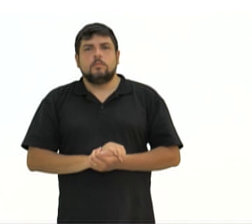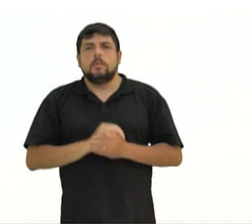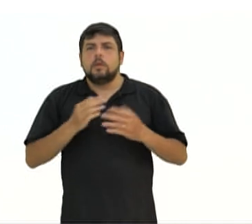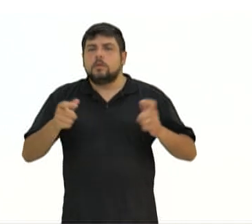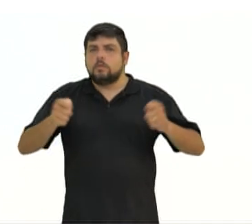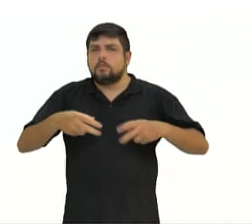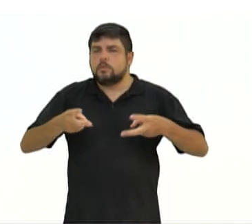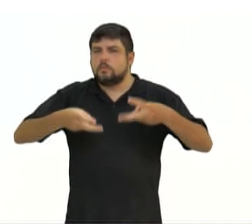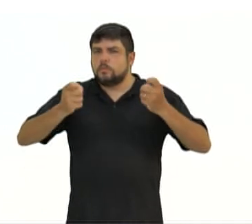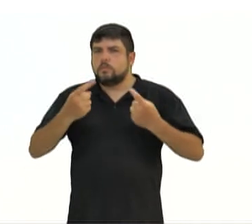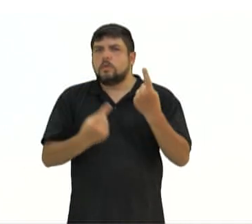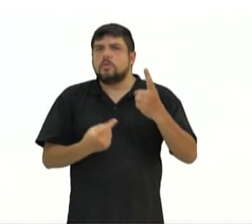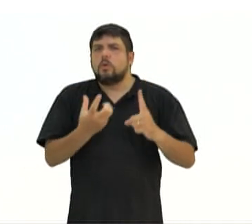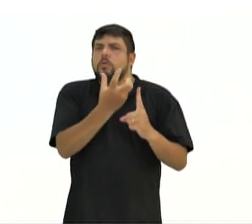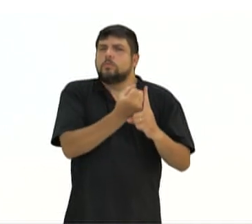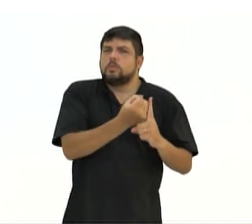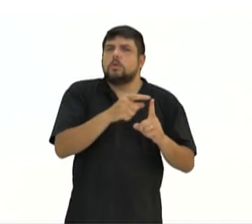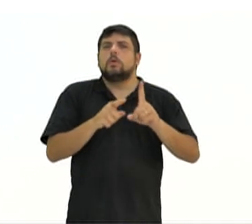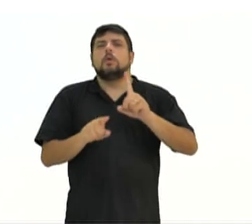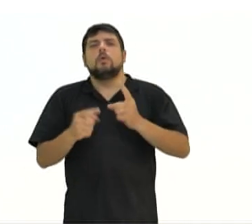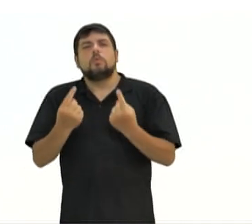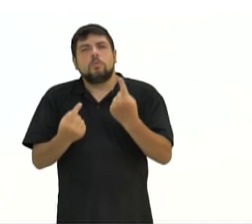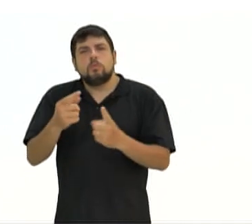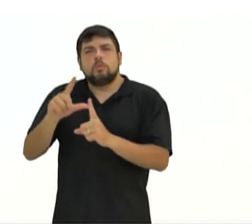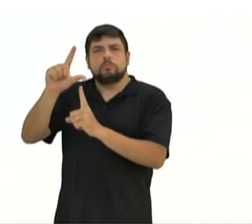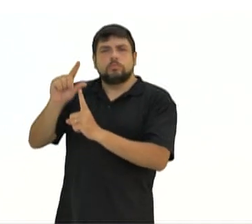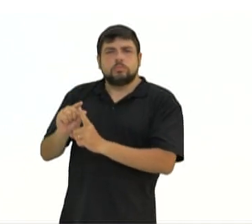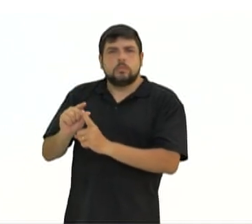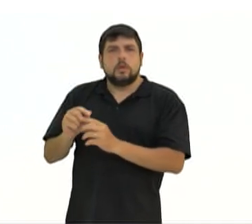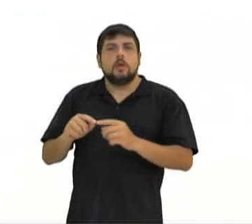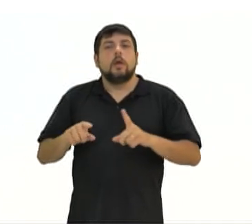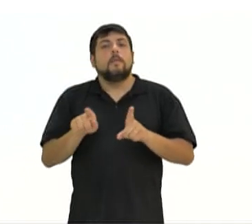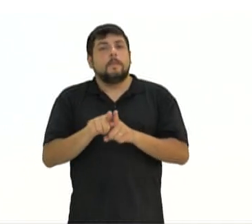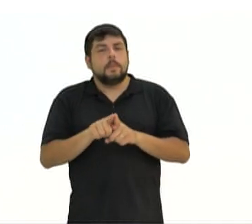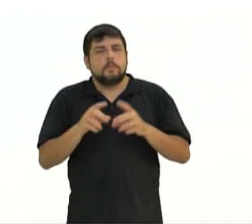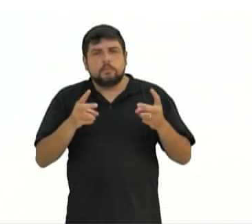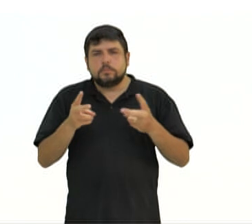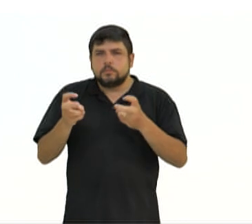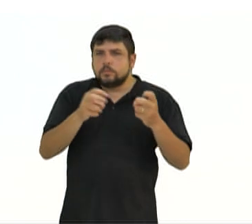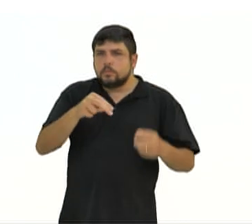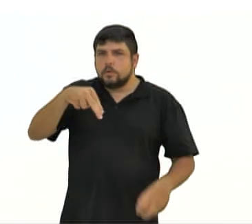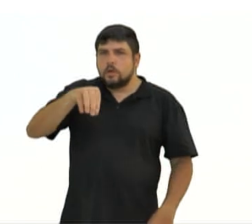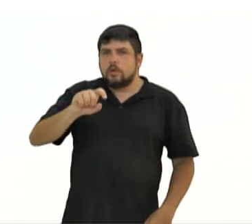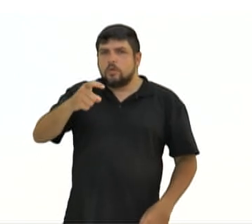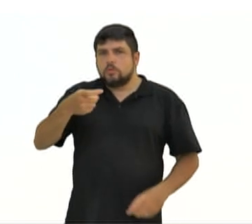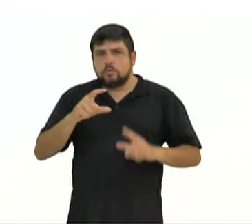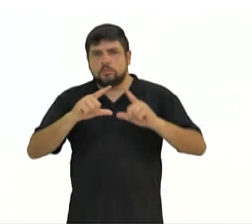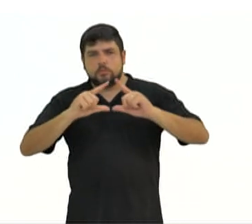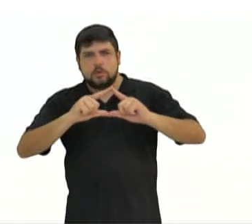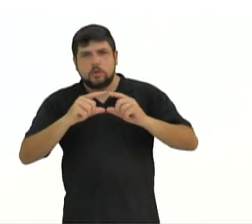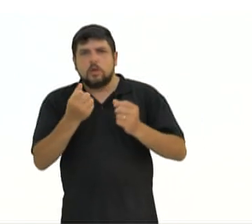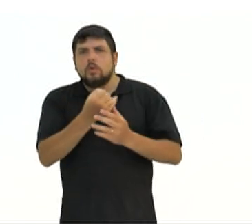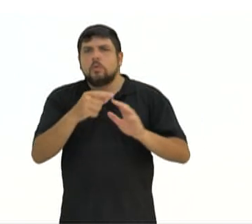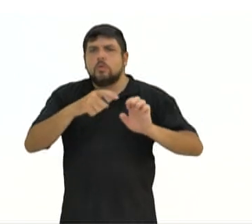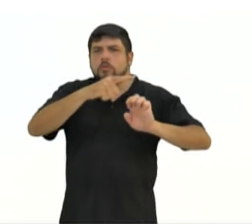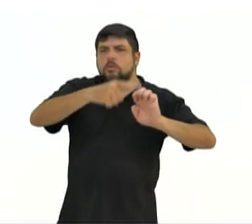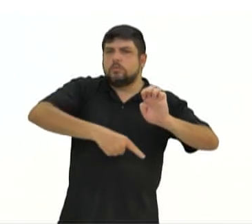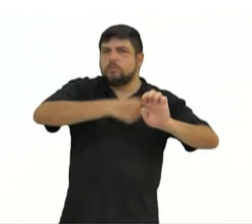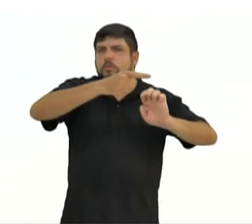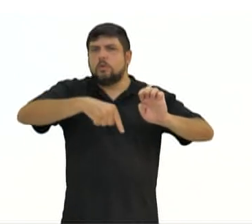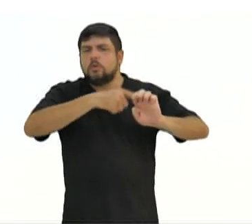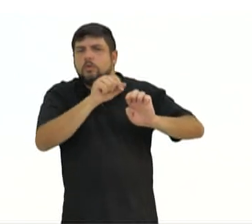qual sofreu oxidação e qual sofreu redução e, na sequência, calcular o delta NOx, que é a quantidade de elétrons que está